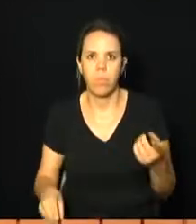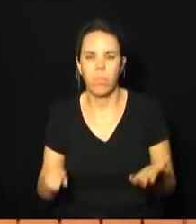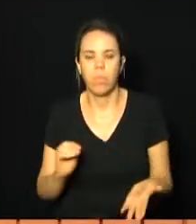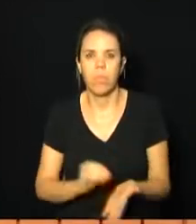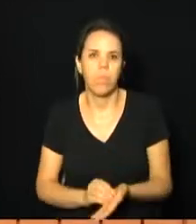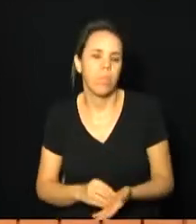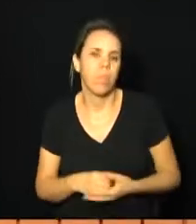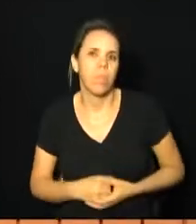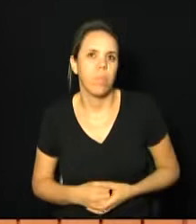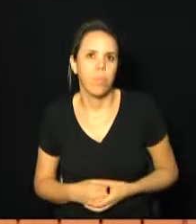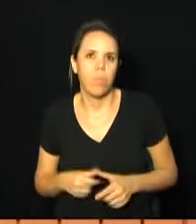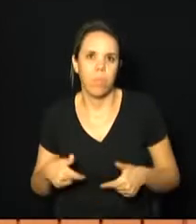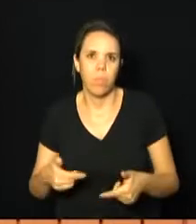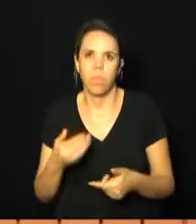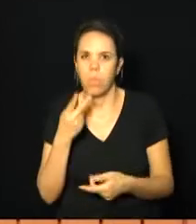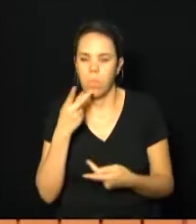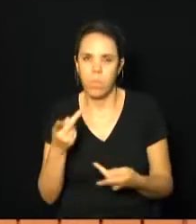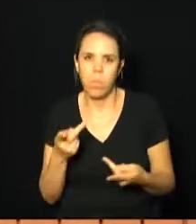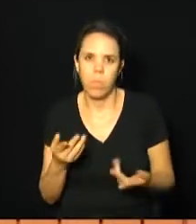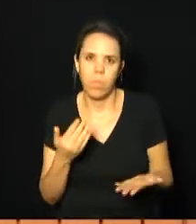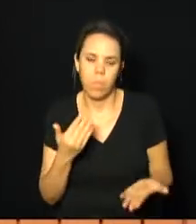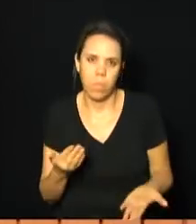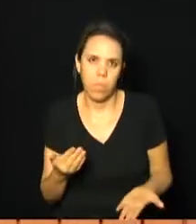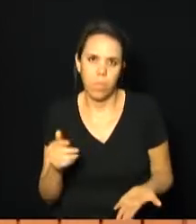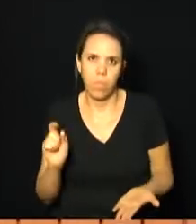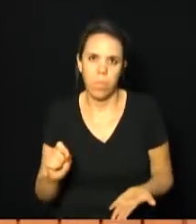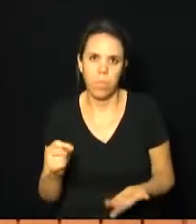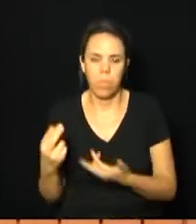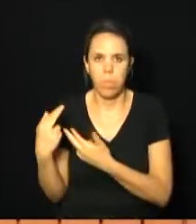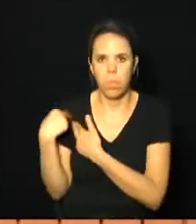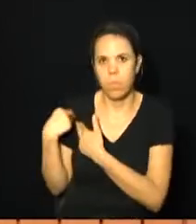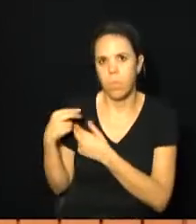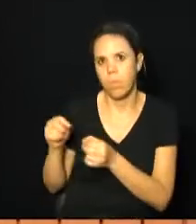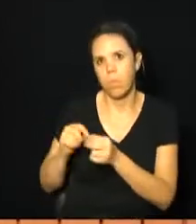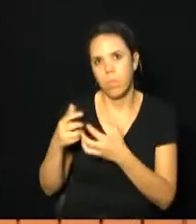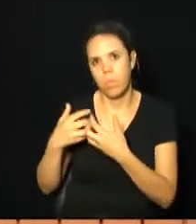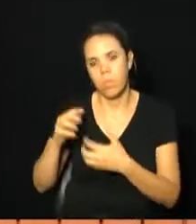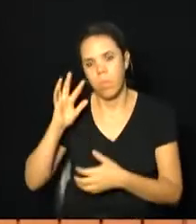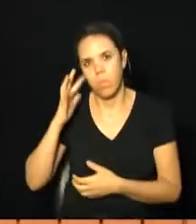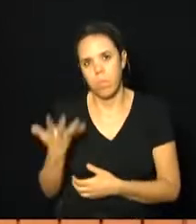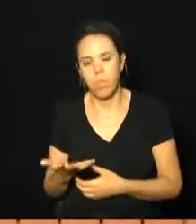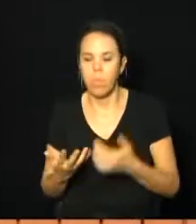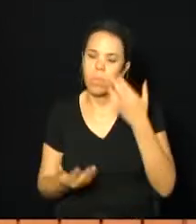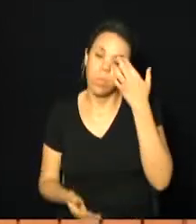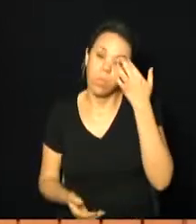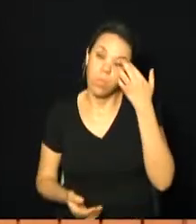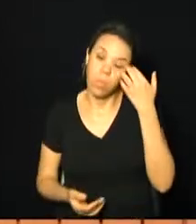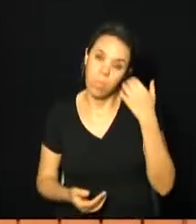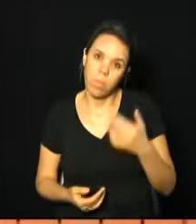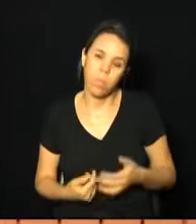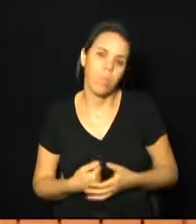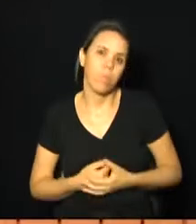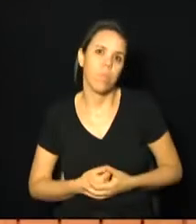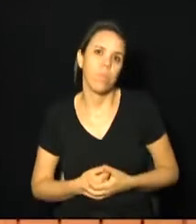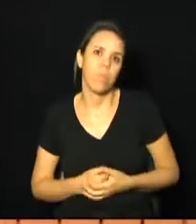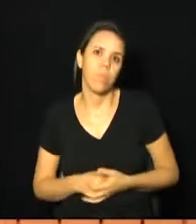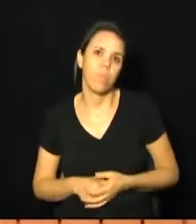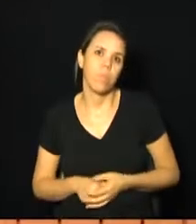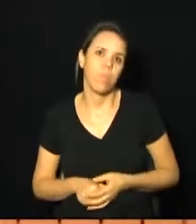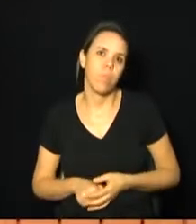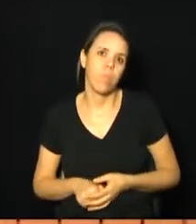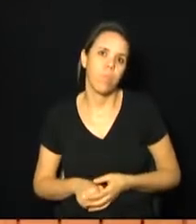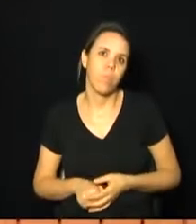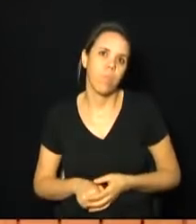estamos acionando quem é cabível para que resolva, que é uma das